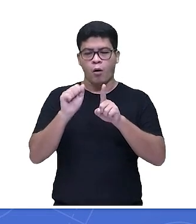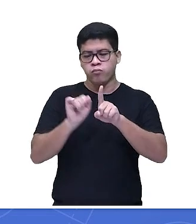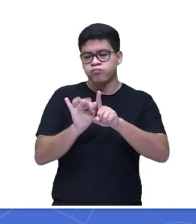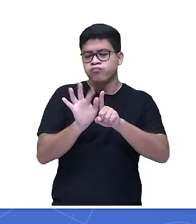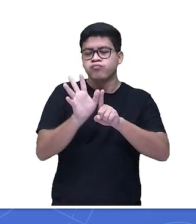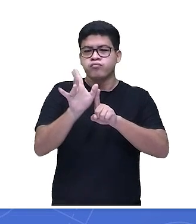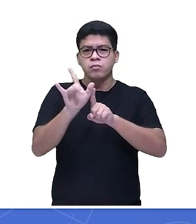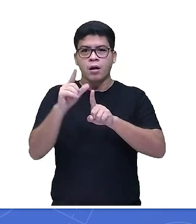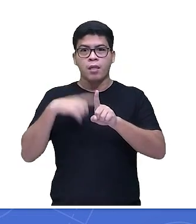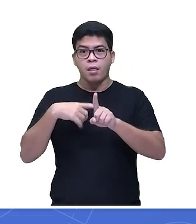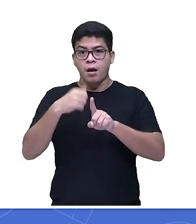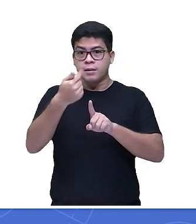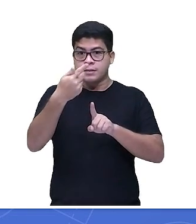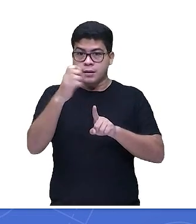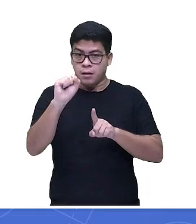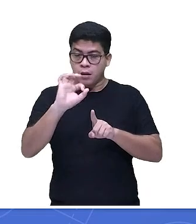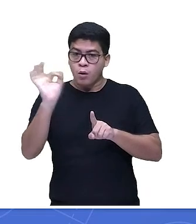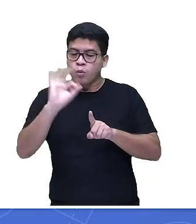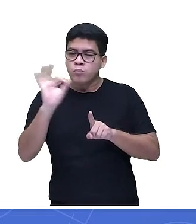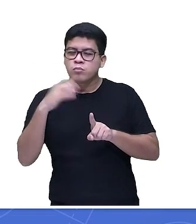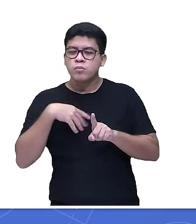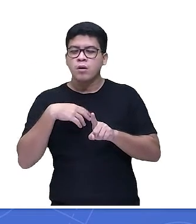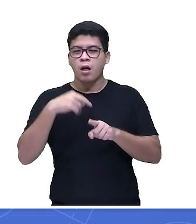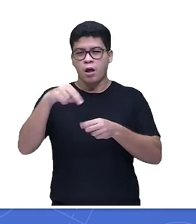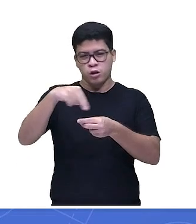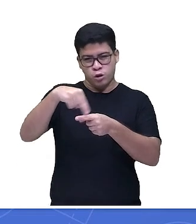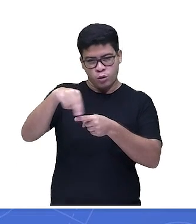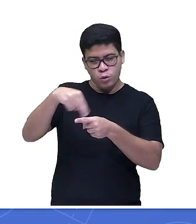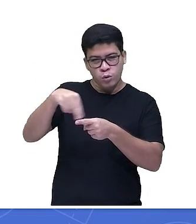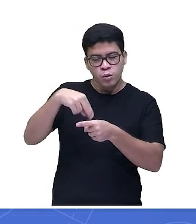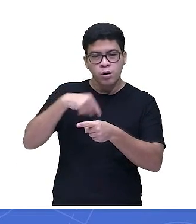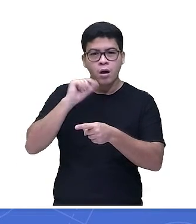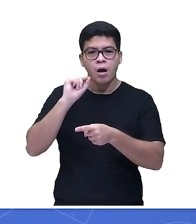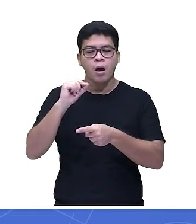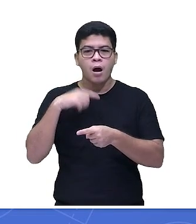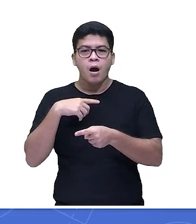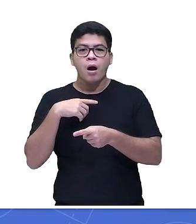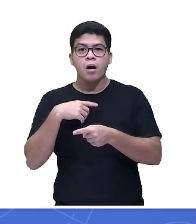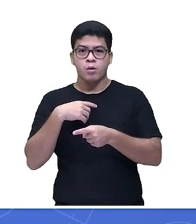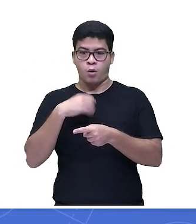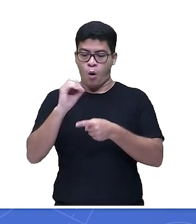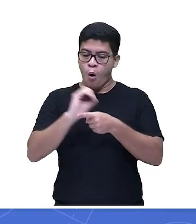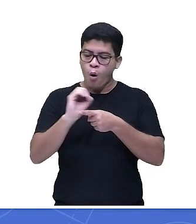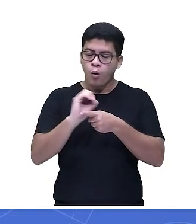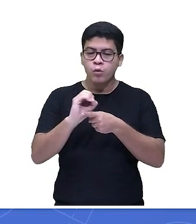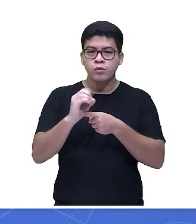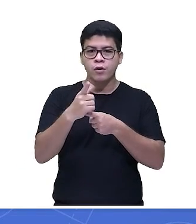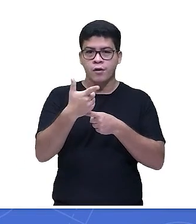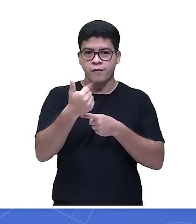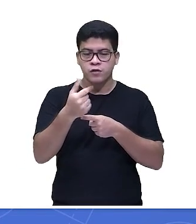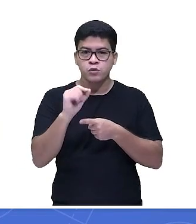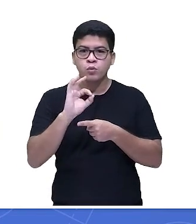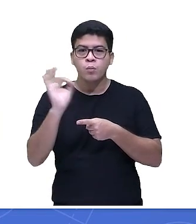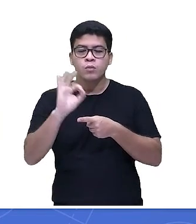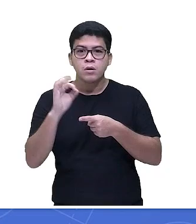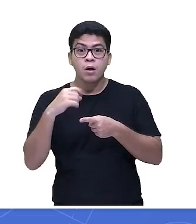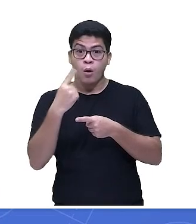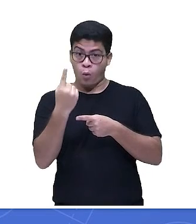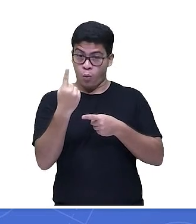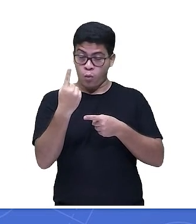temos 78% de gás de nitrogênio, 21% de gás oxigênio e 1%